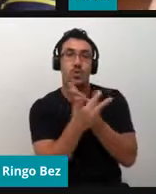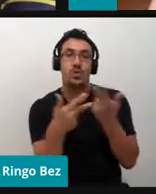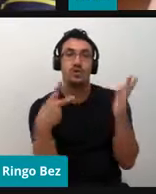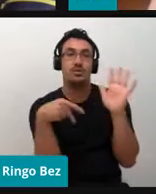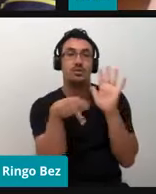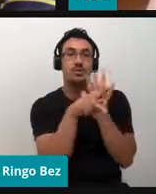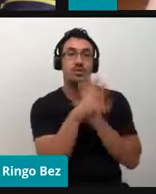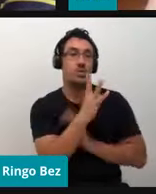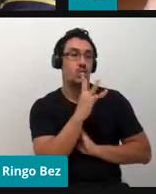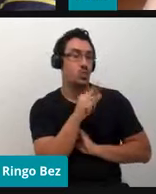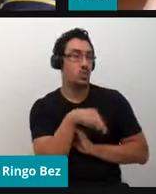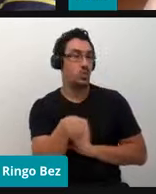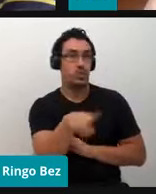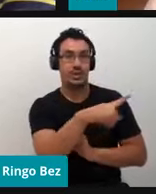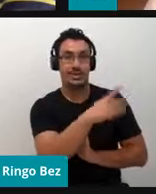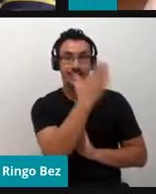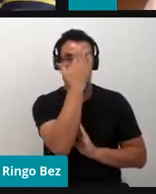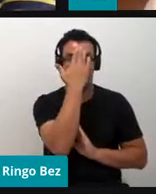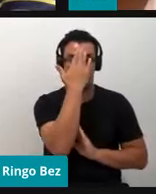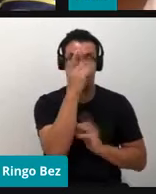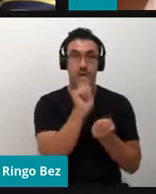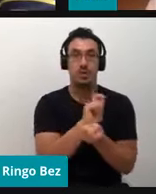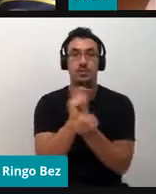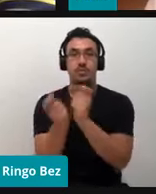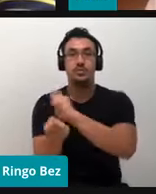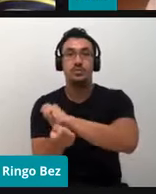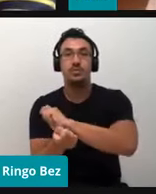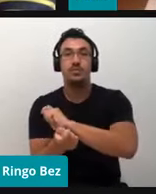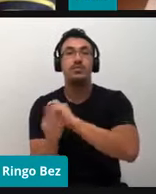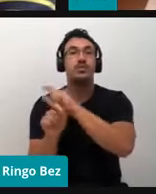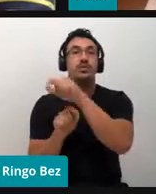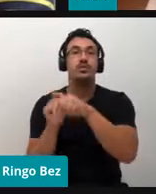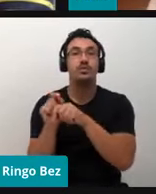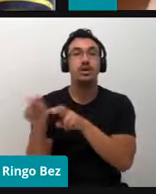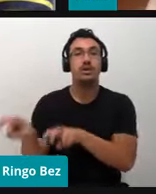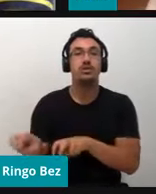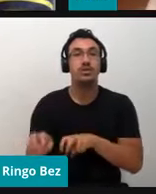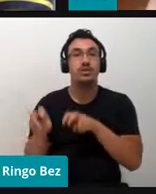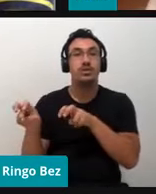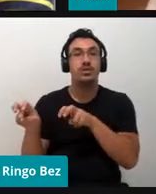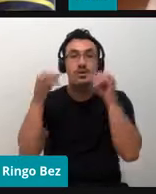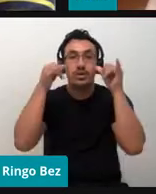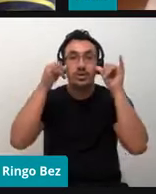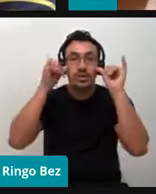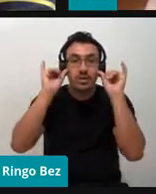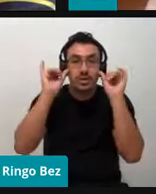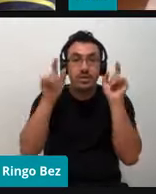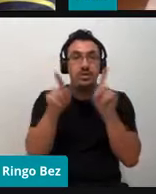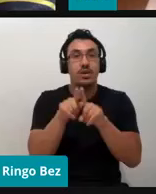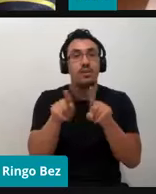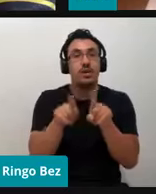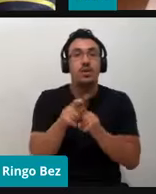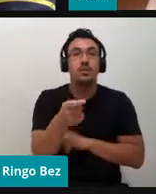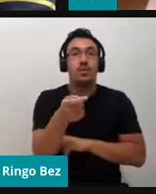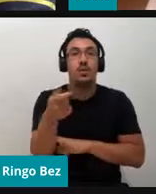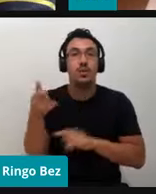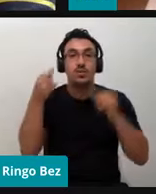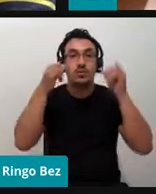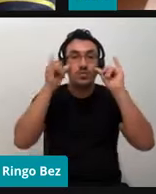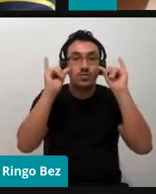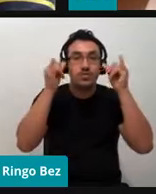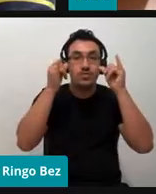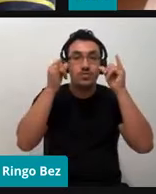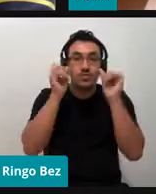nem conhece direito, em um sistema de agropecuário extensivo, no qual você tem poucas cabeças de gado por